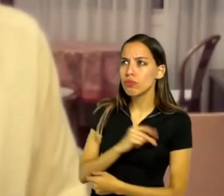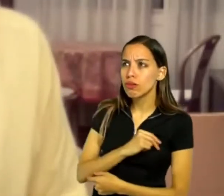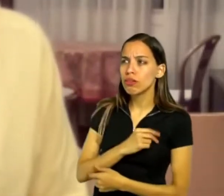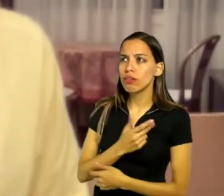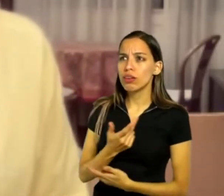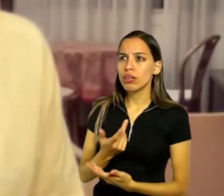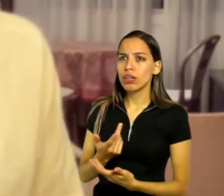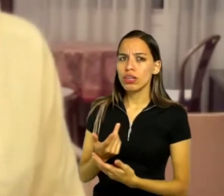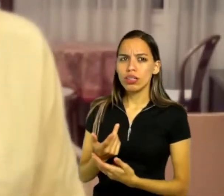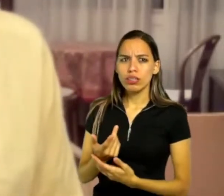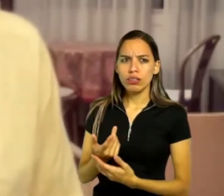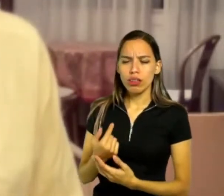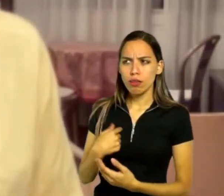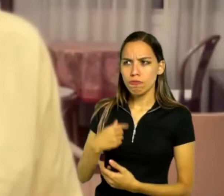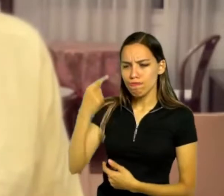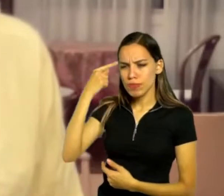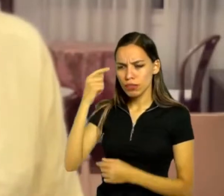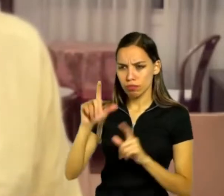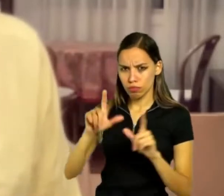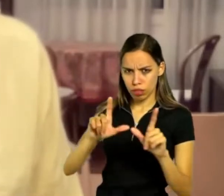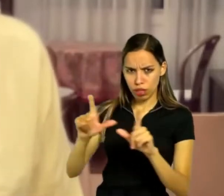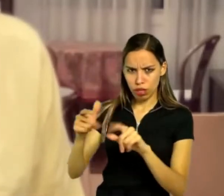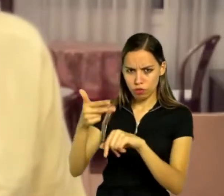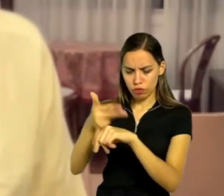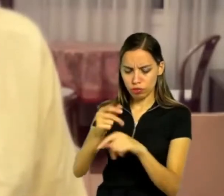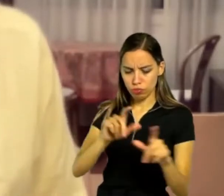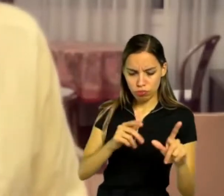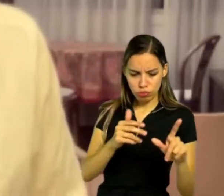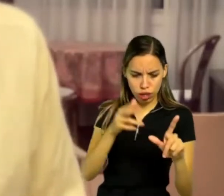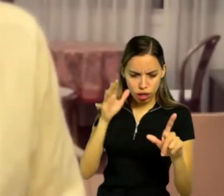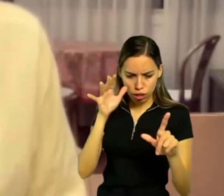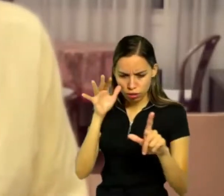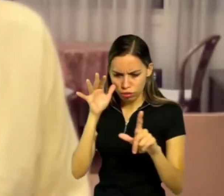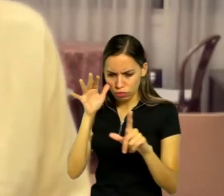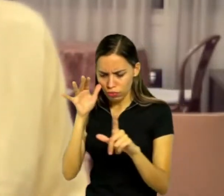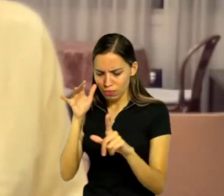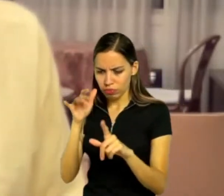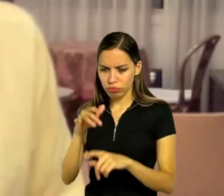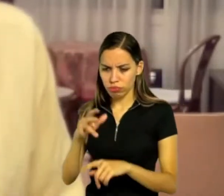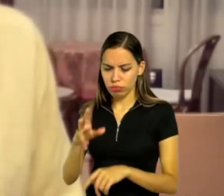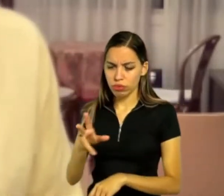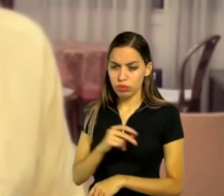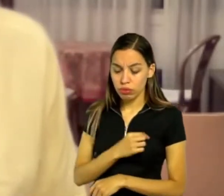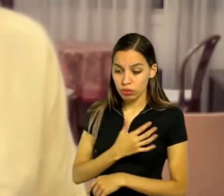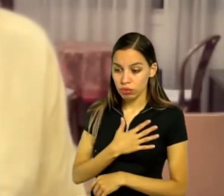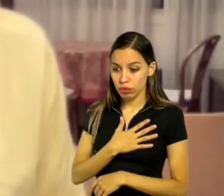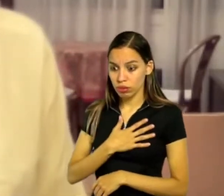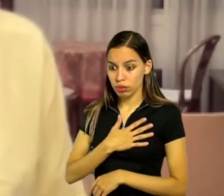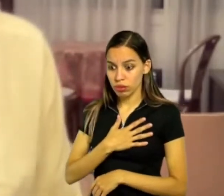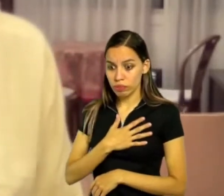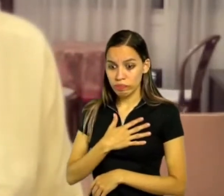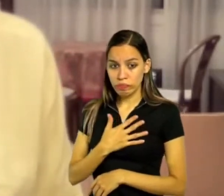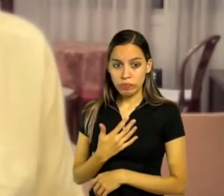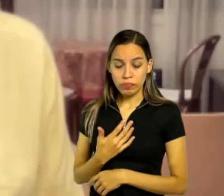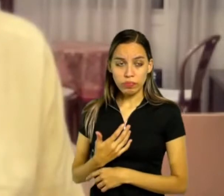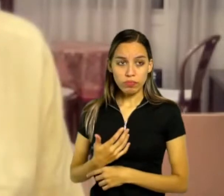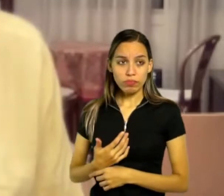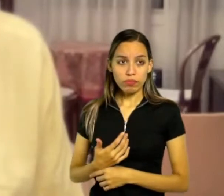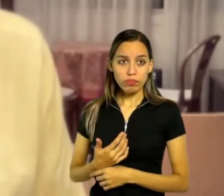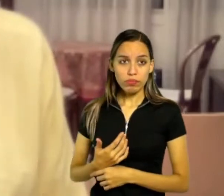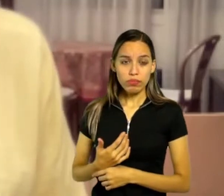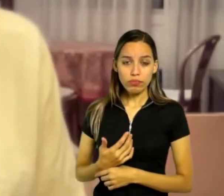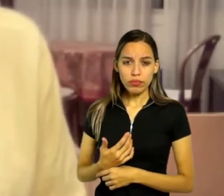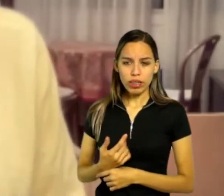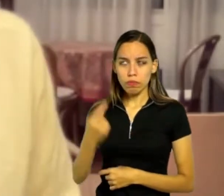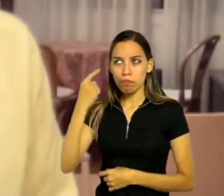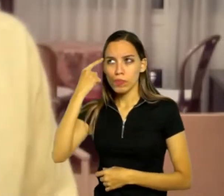está batendo tão fundo em mim, eu tenho que chegar mais perto. Só que eu não imaginei que ia ser tão perto assim, né?